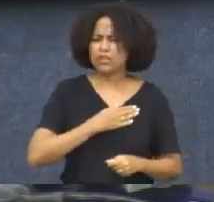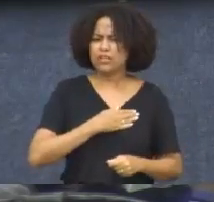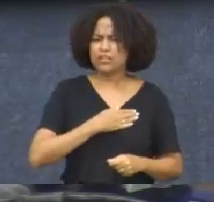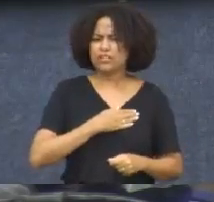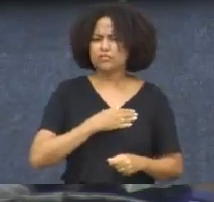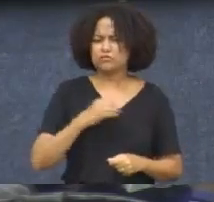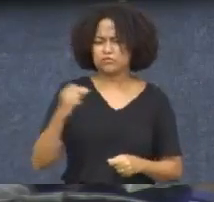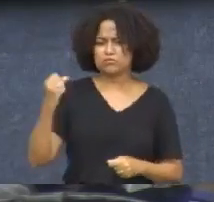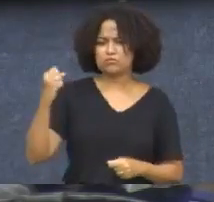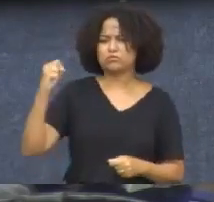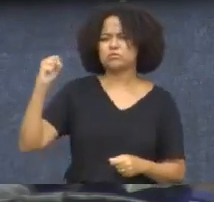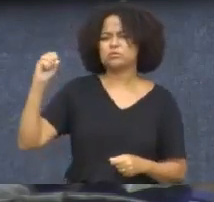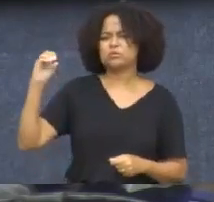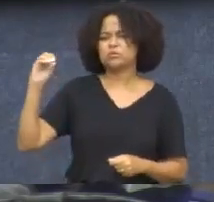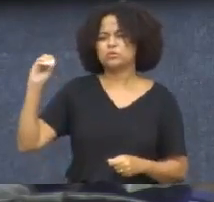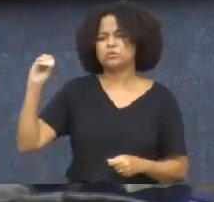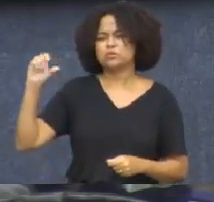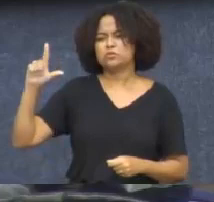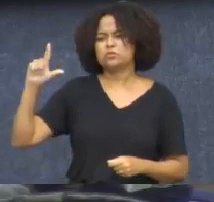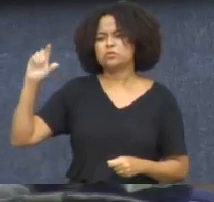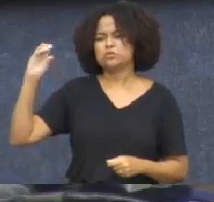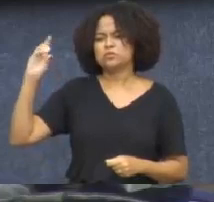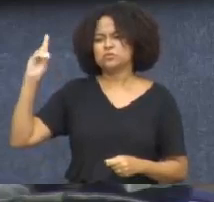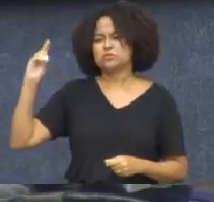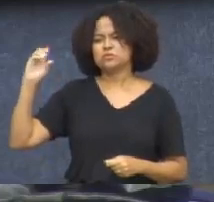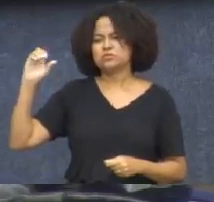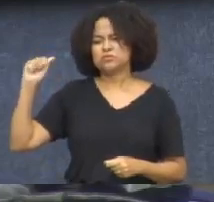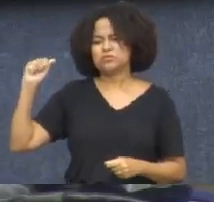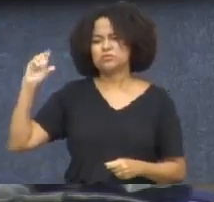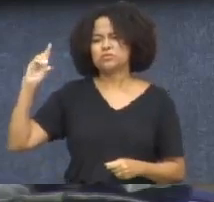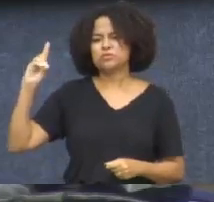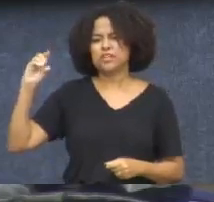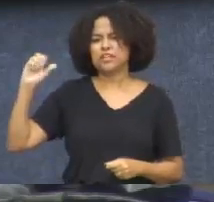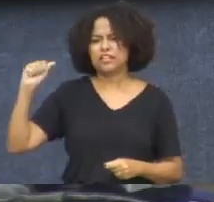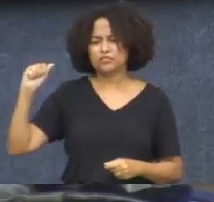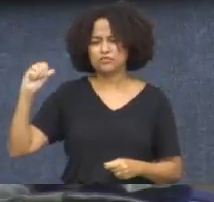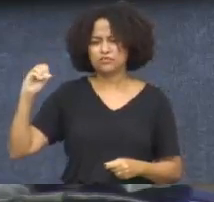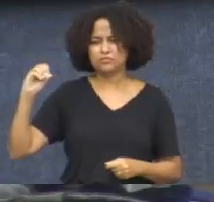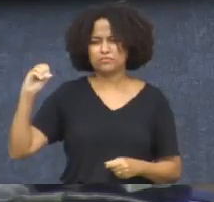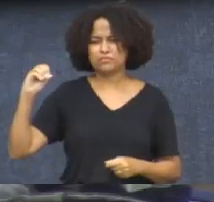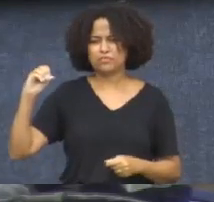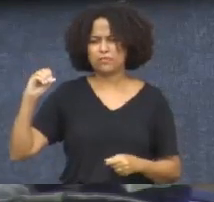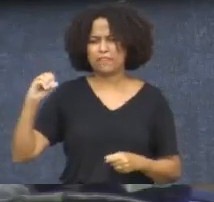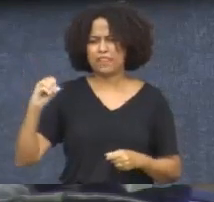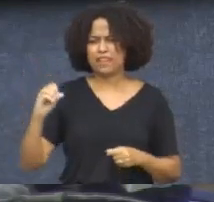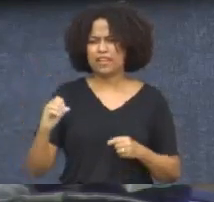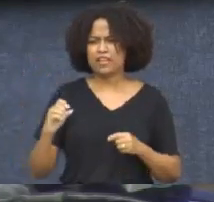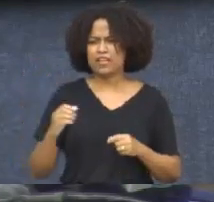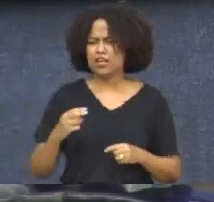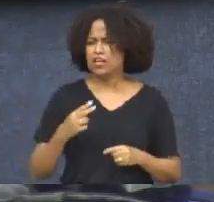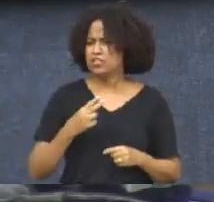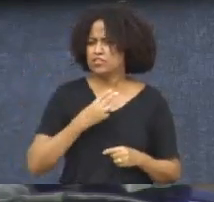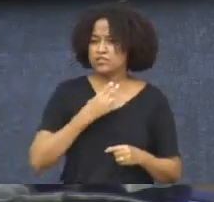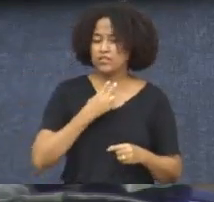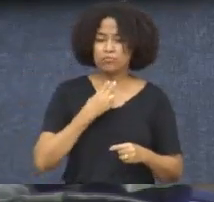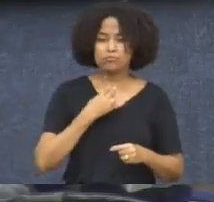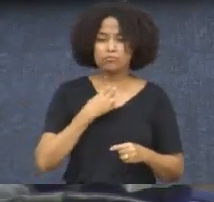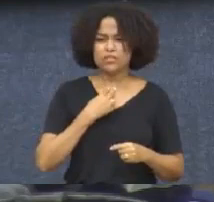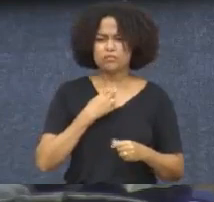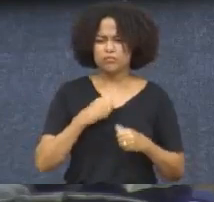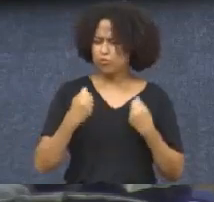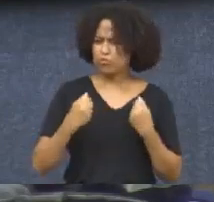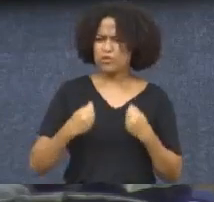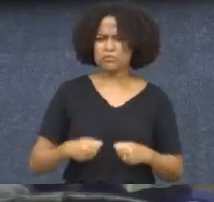reparafraseio, lhe sugerindo o seguinte: não permita que o secretário abafe o vereador